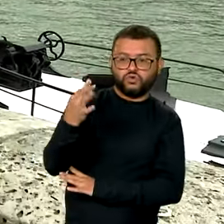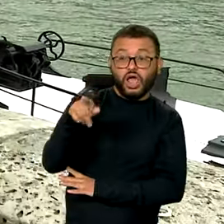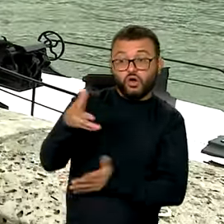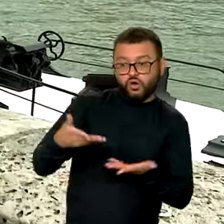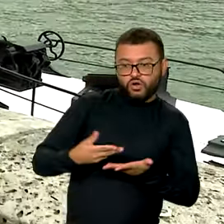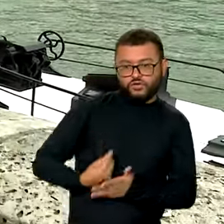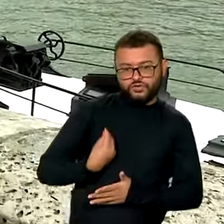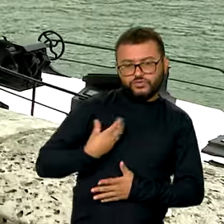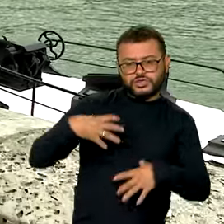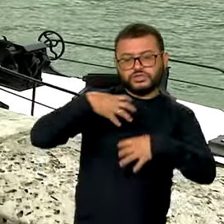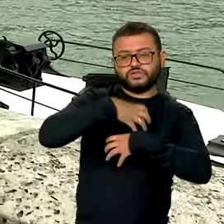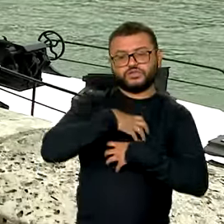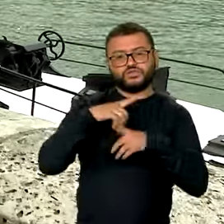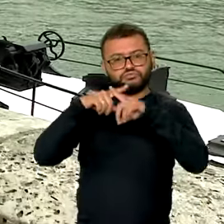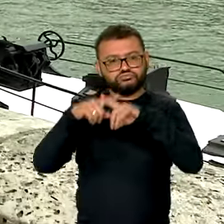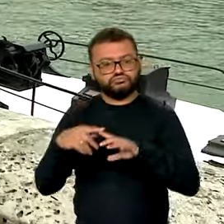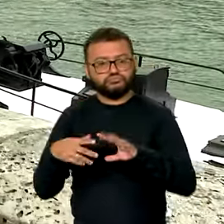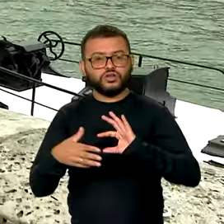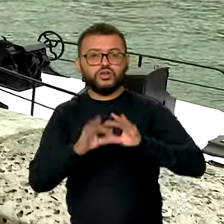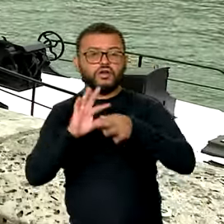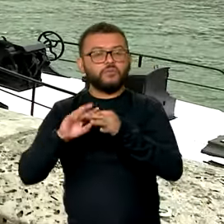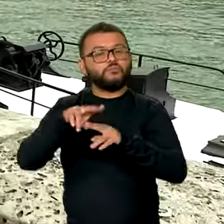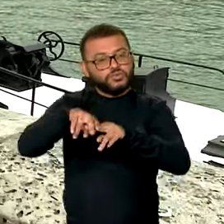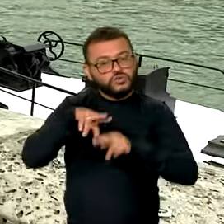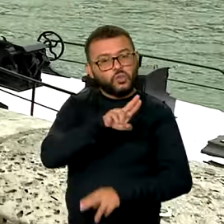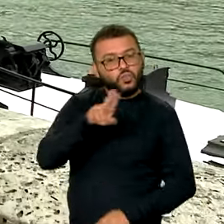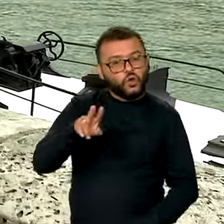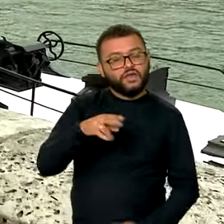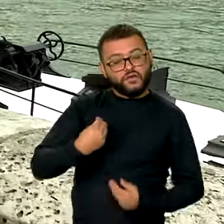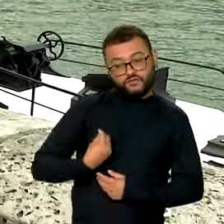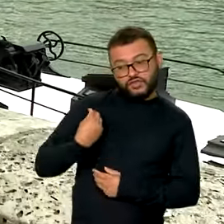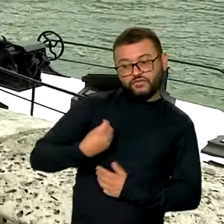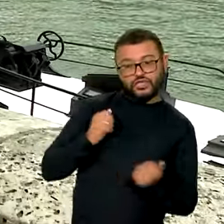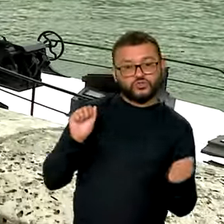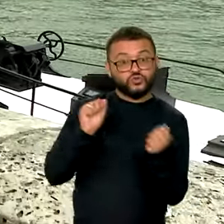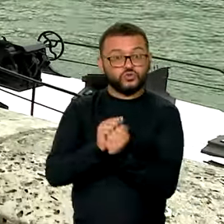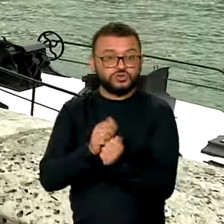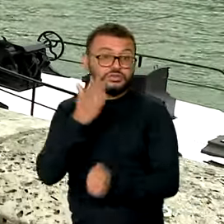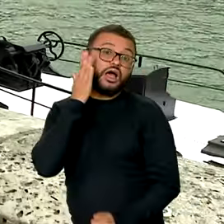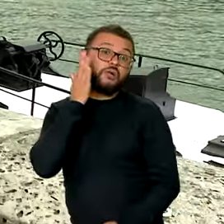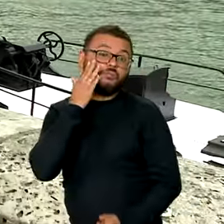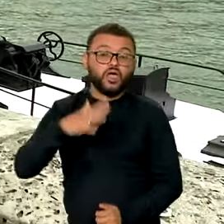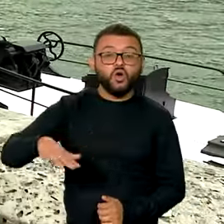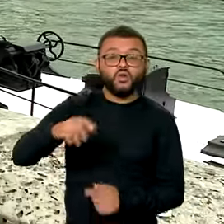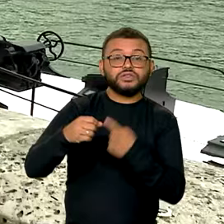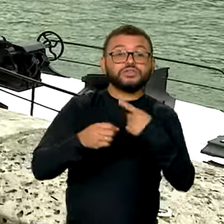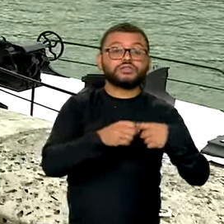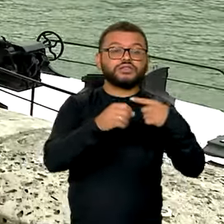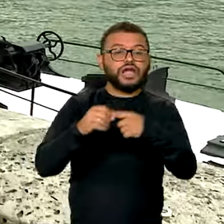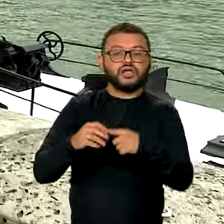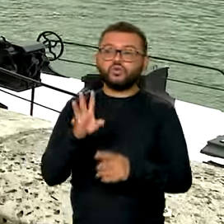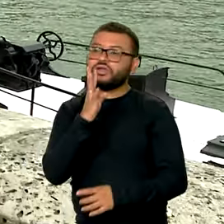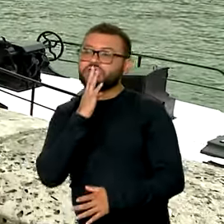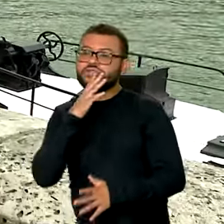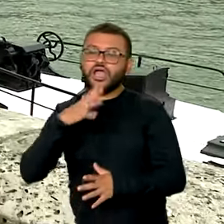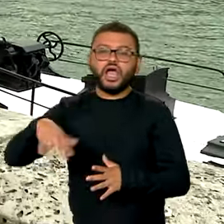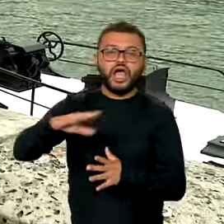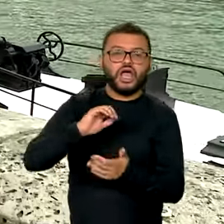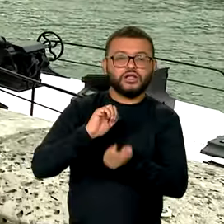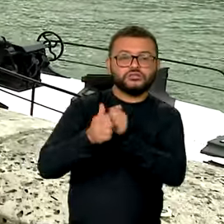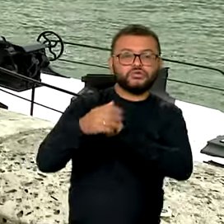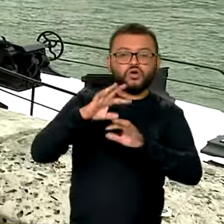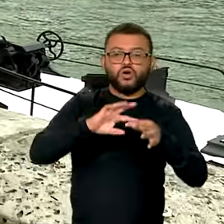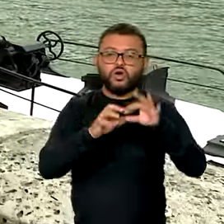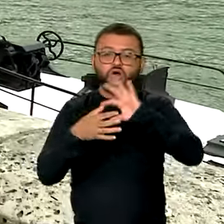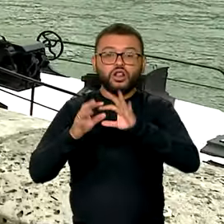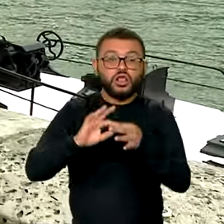pouco a experiência dos Jogos Olímpicos, né? Então chama Vivência Olímpica, justamente para eles terem essa vivência na cidade olímpica, conhecerem a Vila Olímpica, assistirem